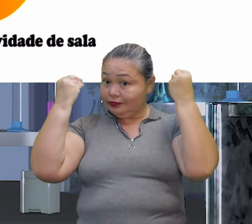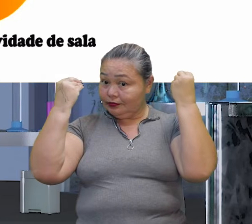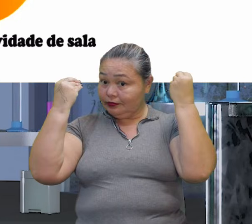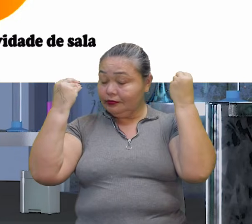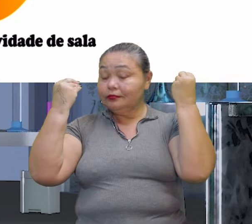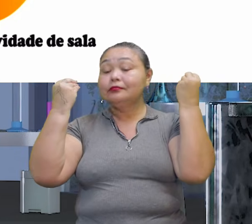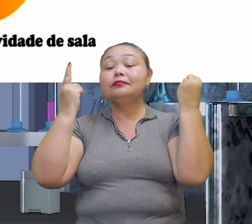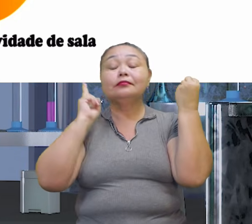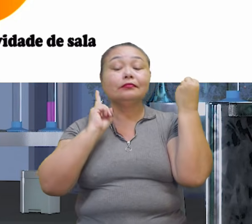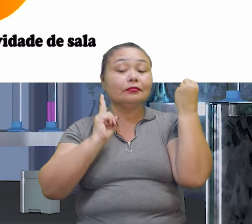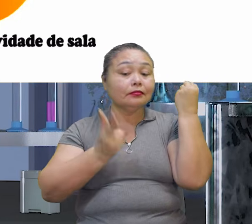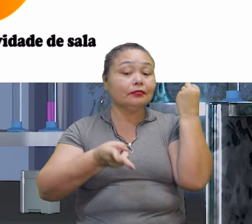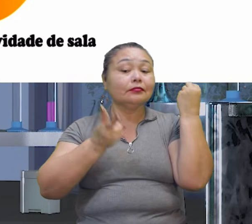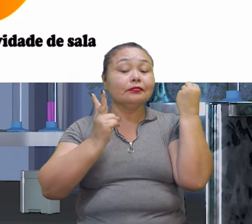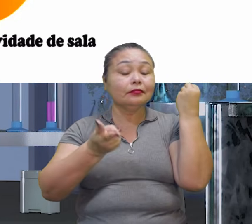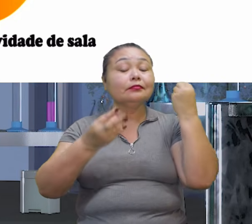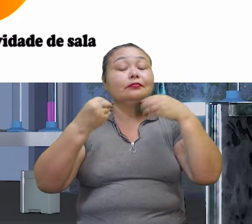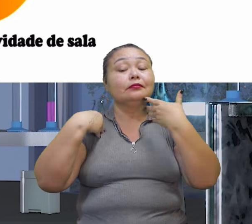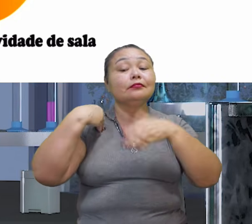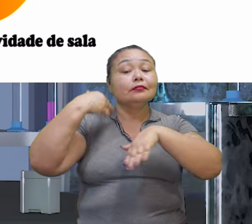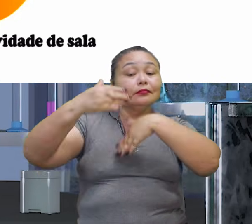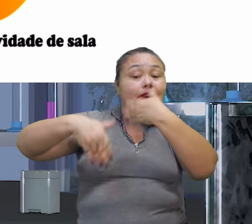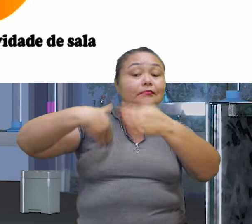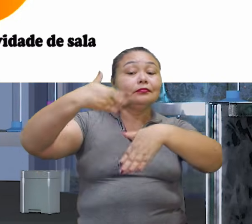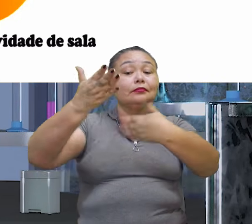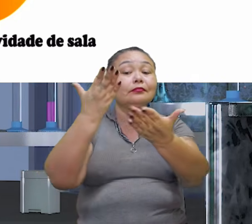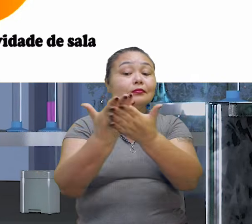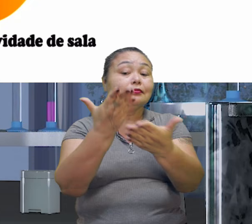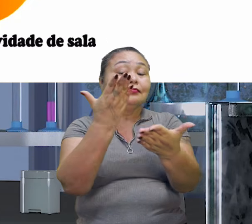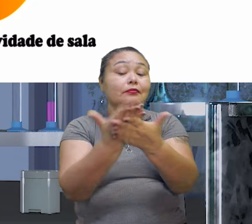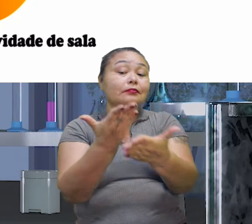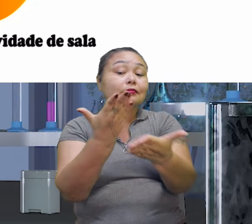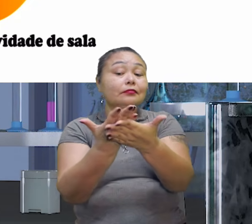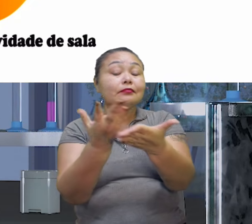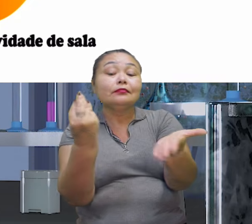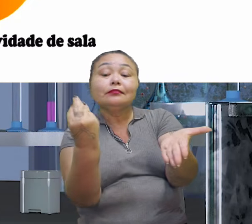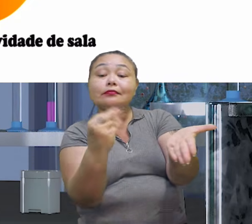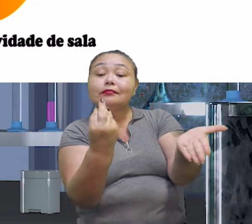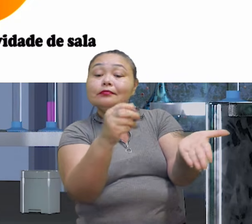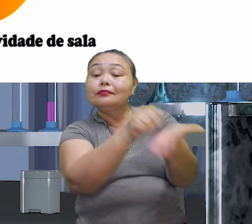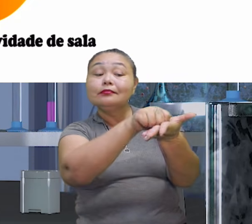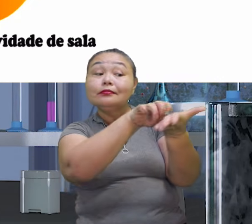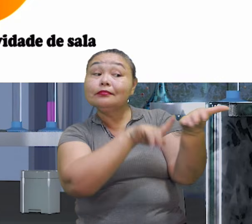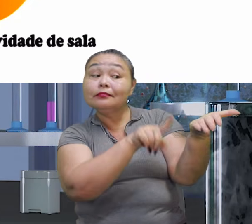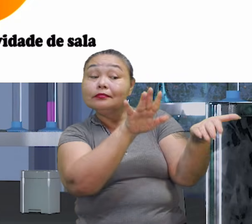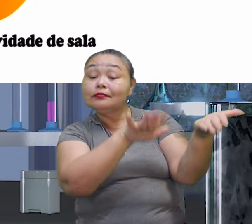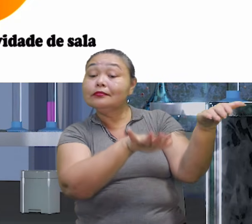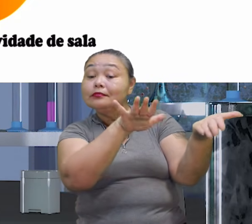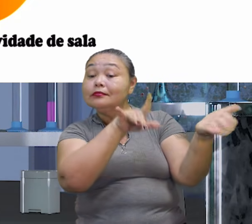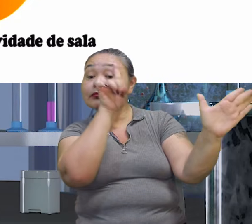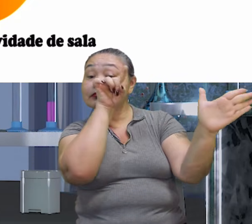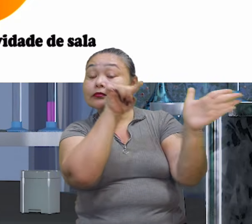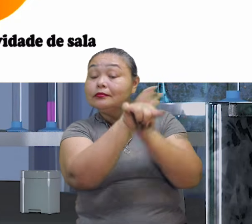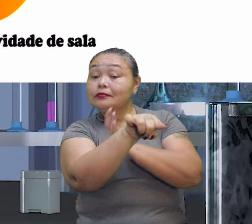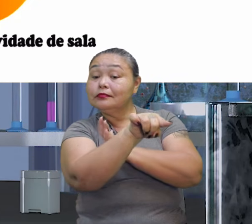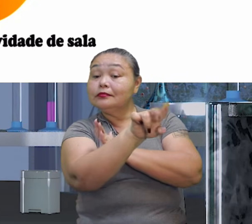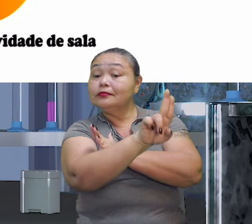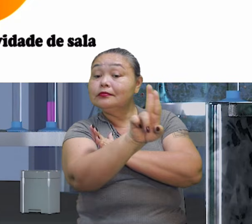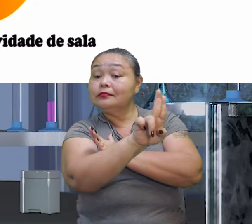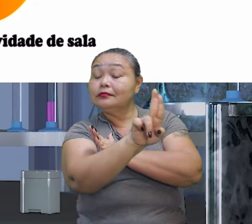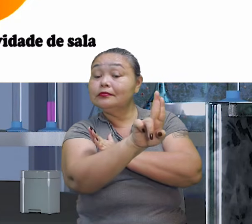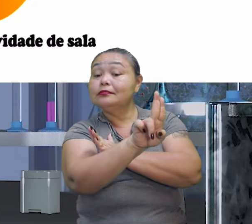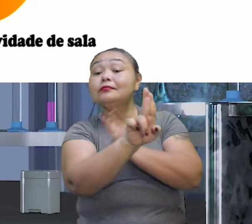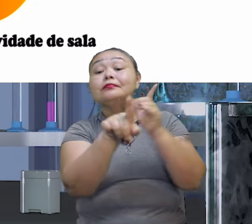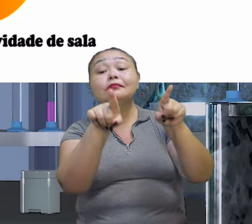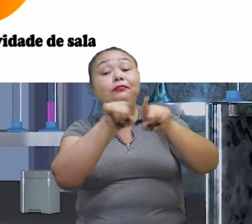vamos continuar trabalhando nas aulas seguintes. Então, na atividade, nós tivemos algumas questões que foram de